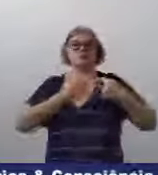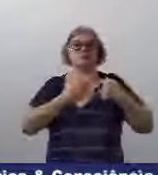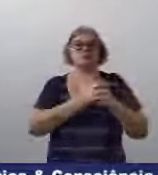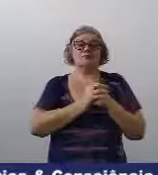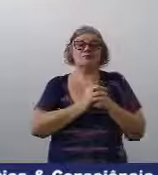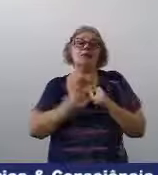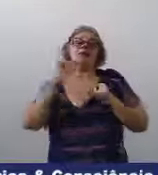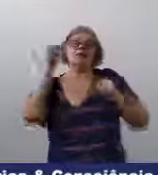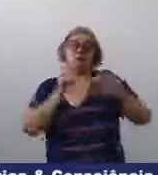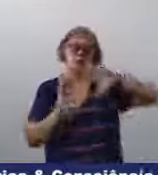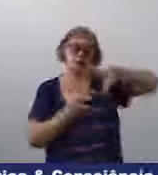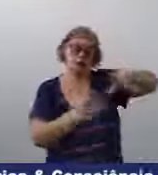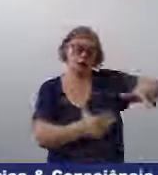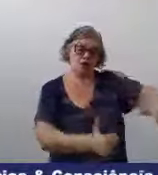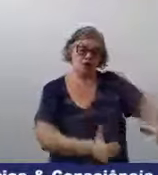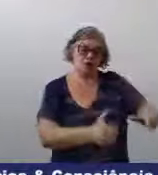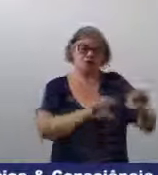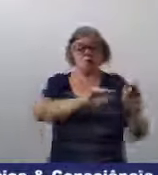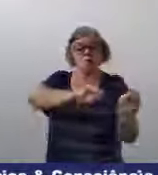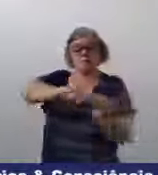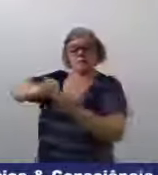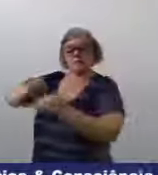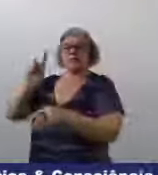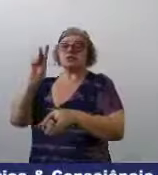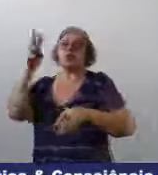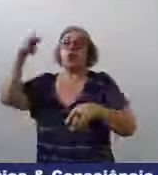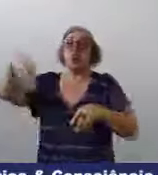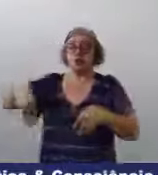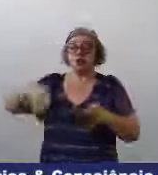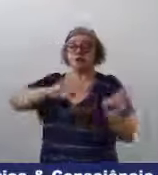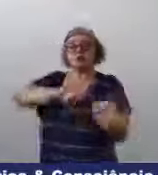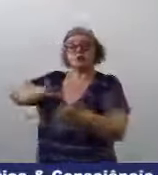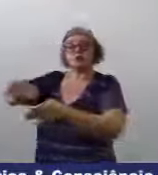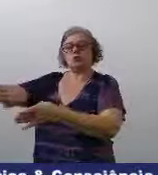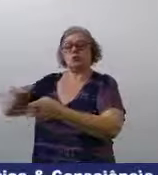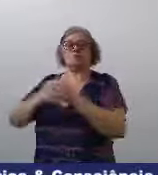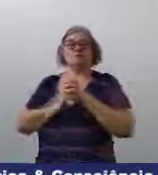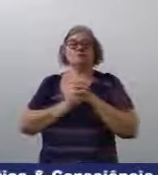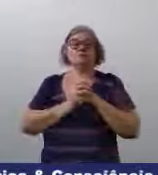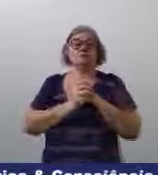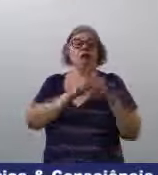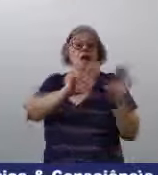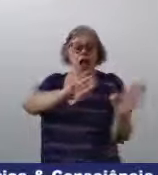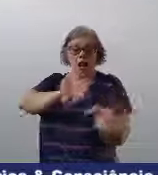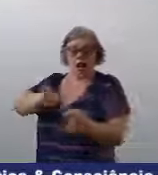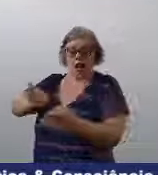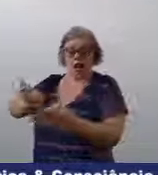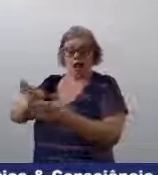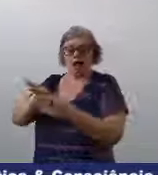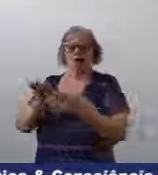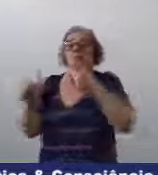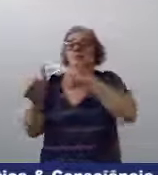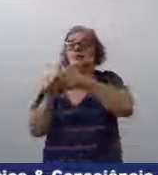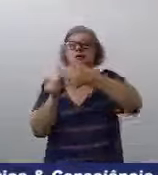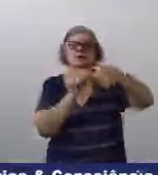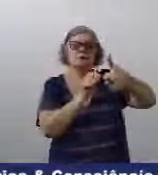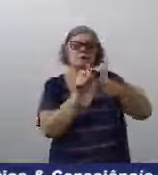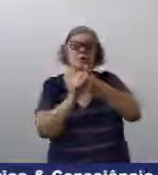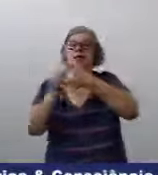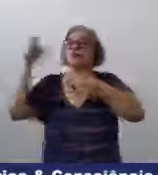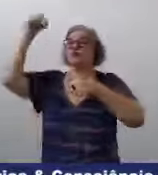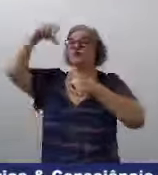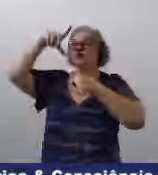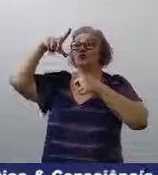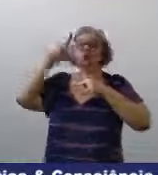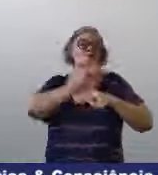nos favorecem. Se a órbita da Terra mudasse alguns quilômetros no afélio e no periélio, aqueles momentos em que passa